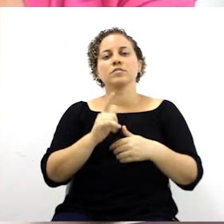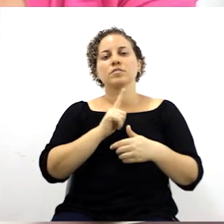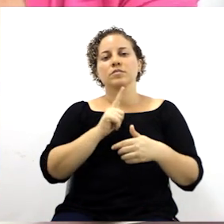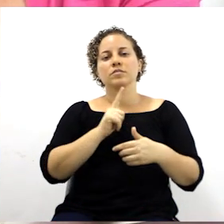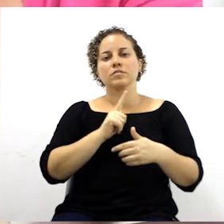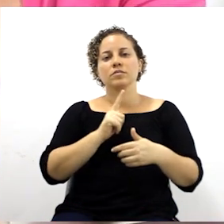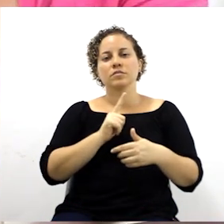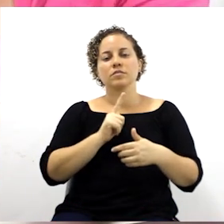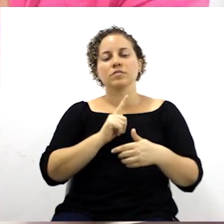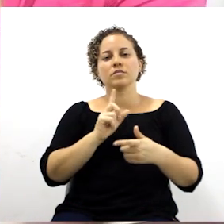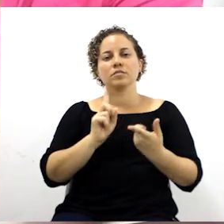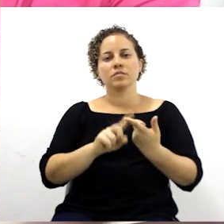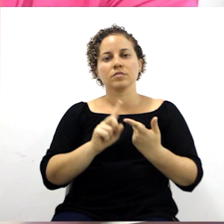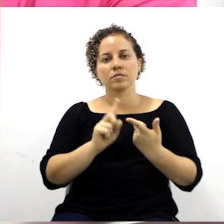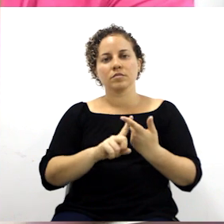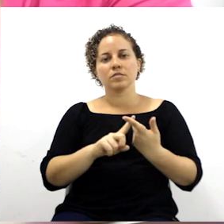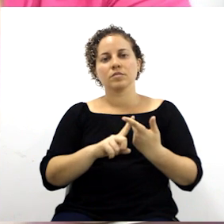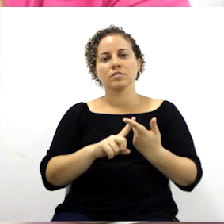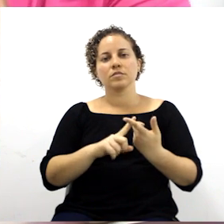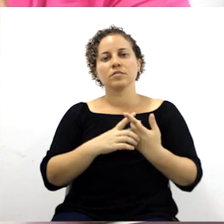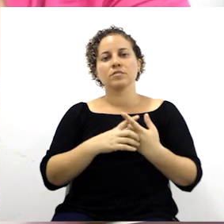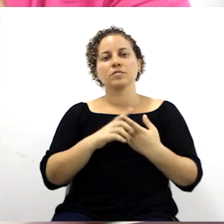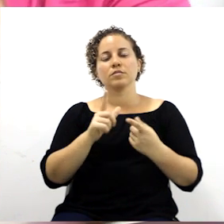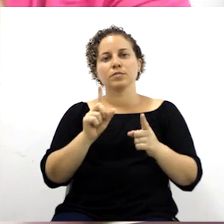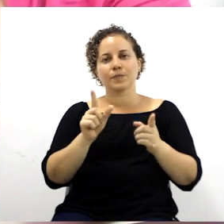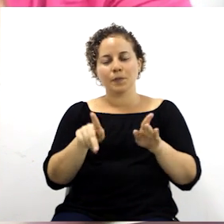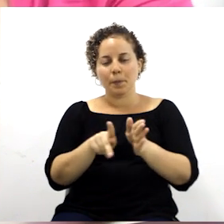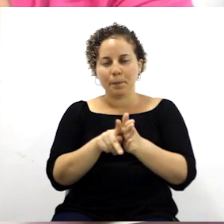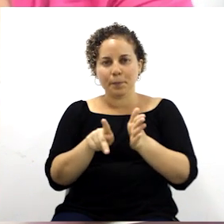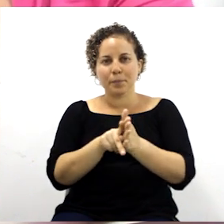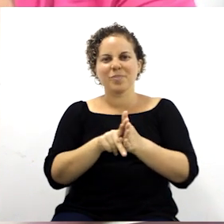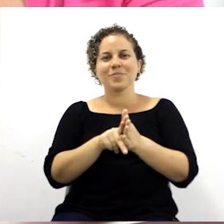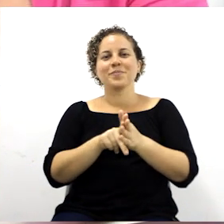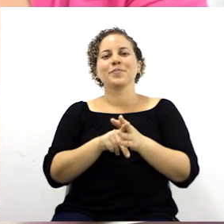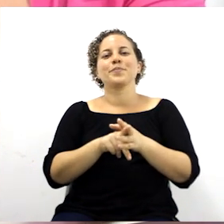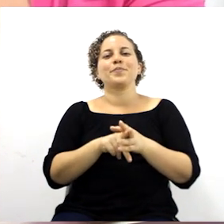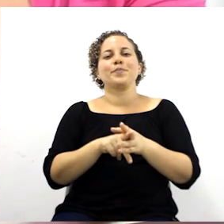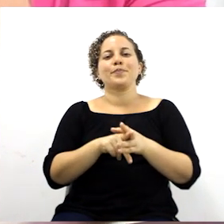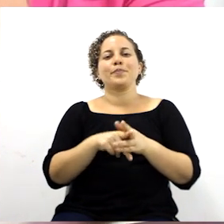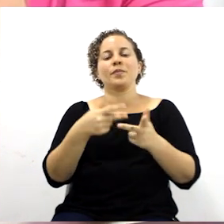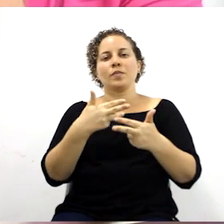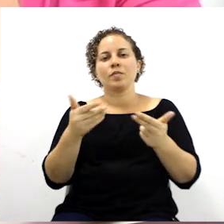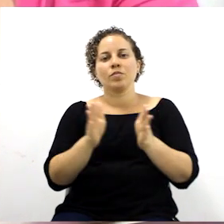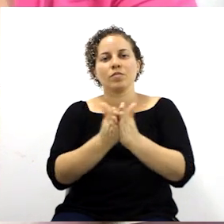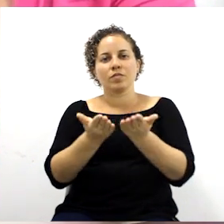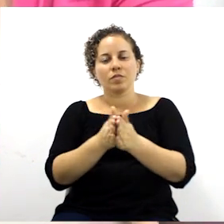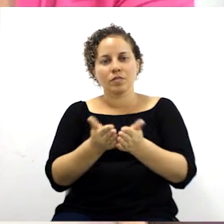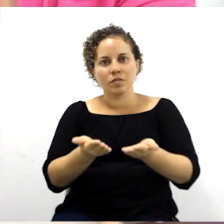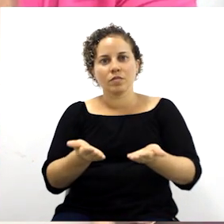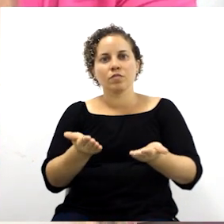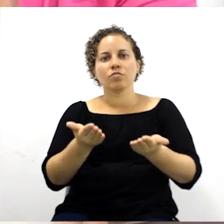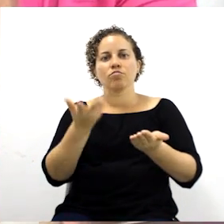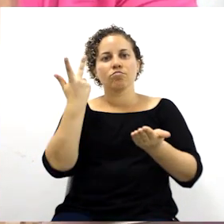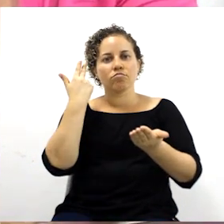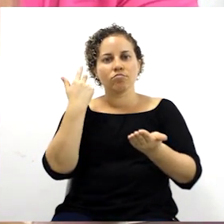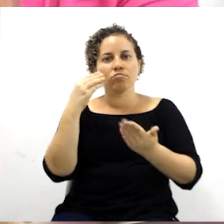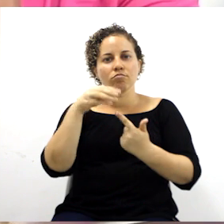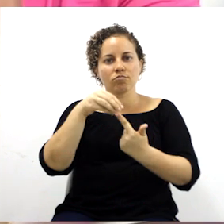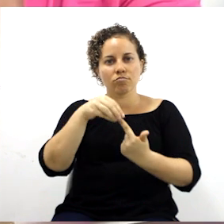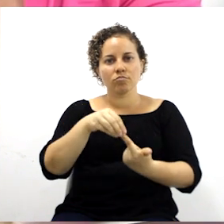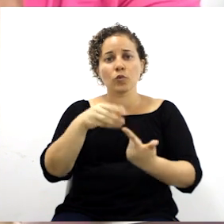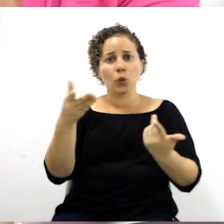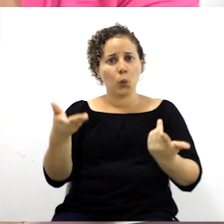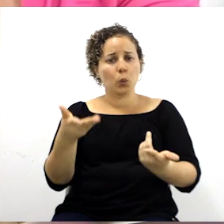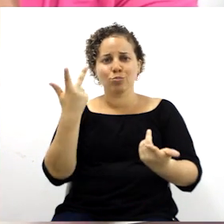também guias de uso de obras específicas. Então, por exemplo, hoje talvez não seja muito